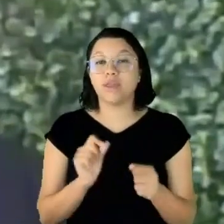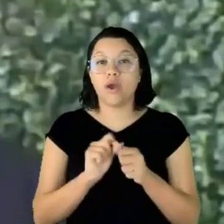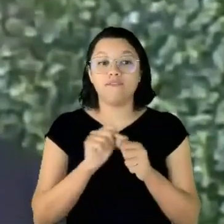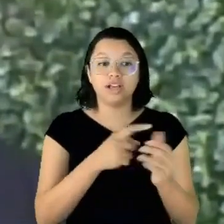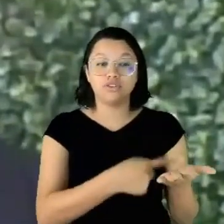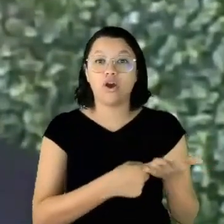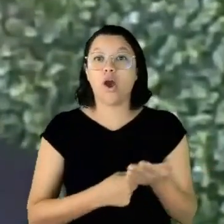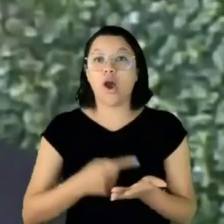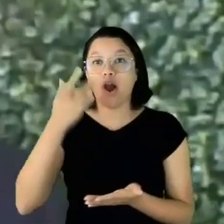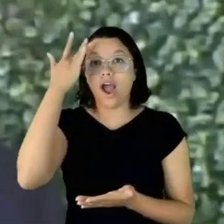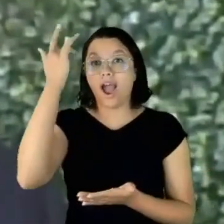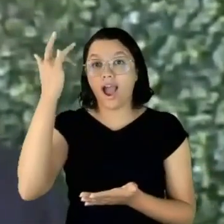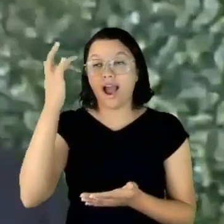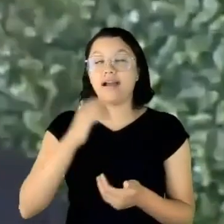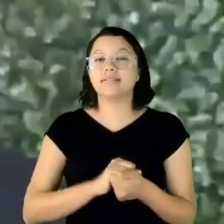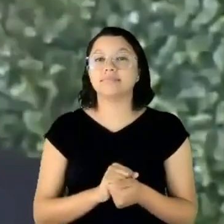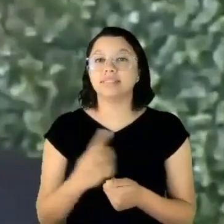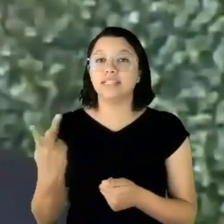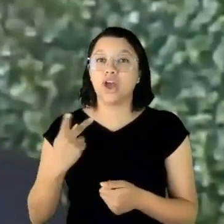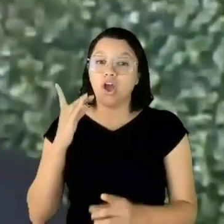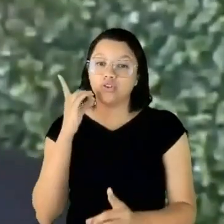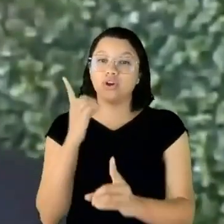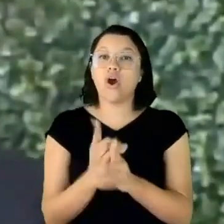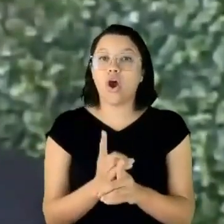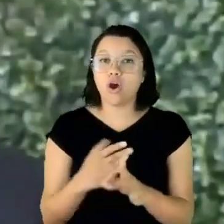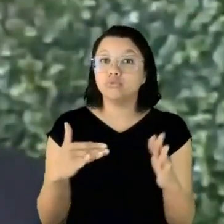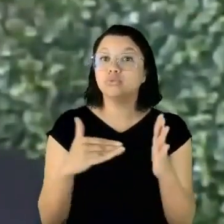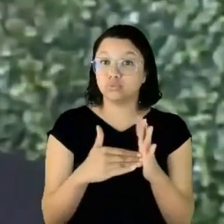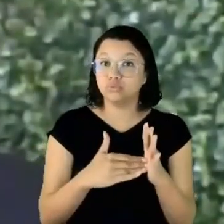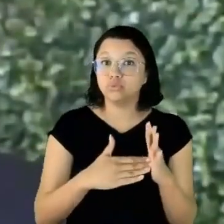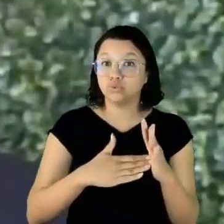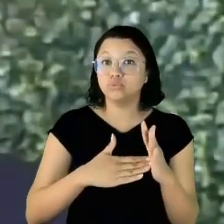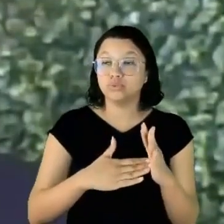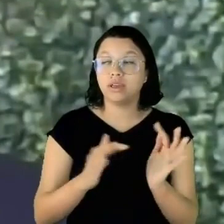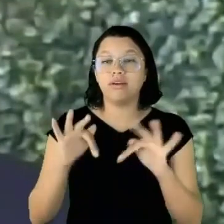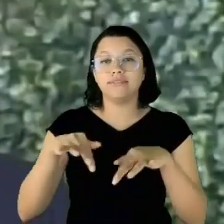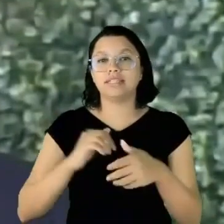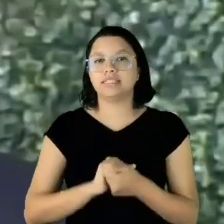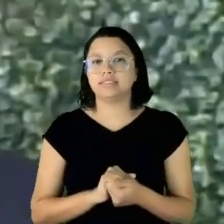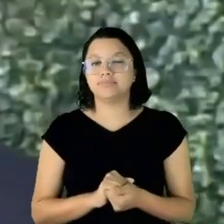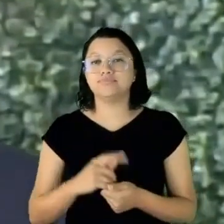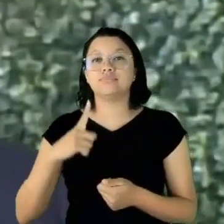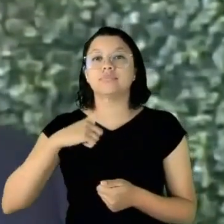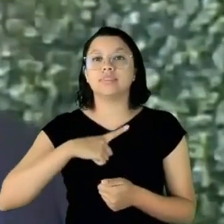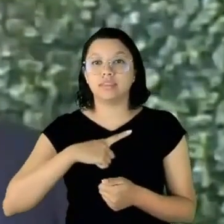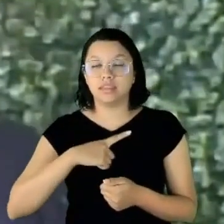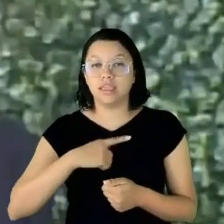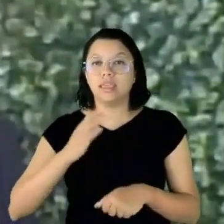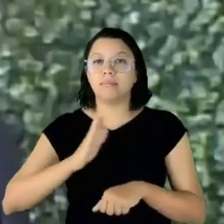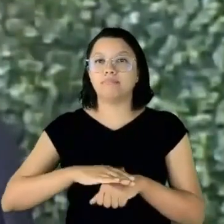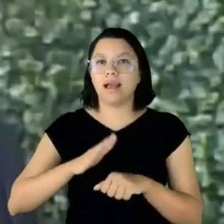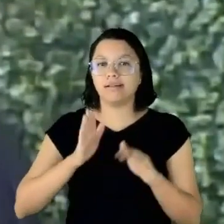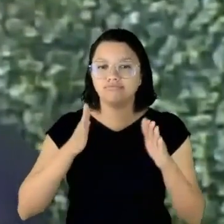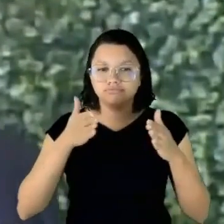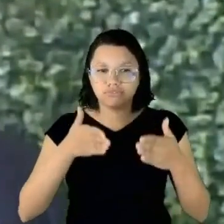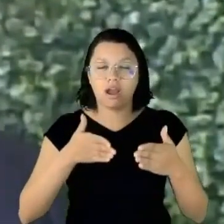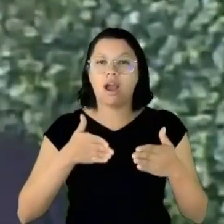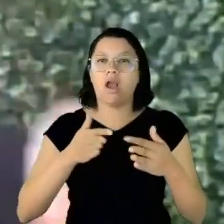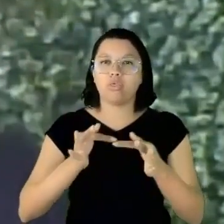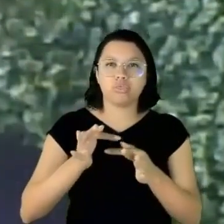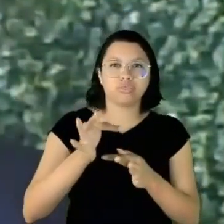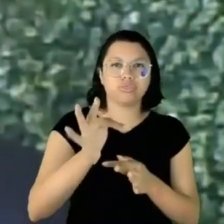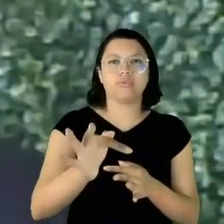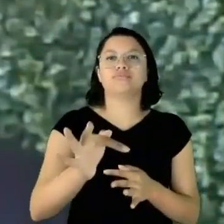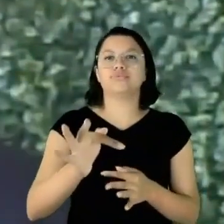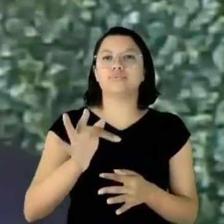um convite para amanhã que será o nosso encontro o último encontro encontro encerramento vai ter um viés mais prospectivo